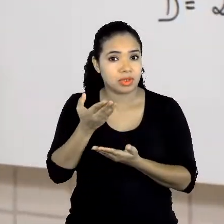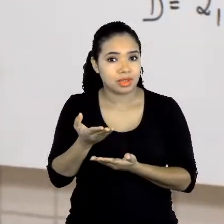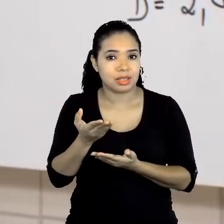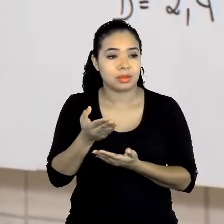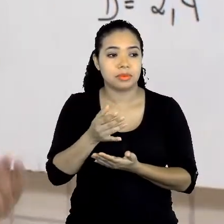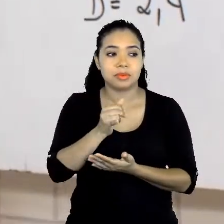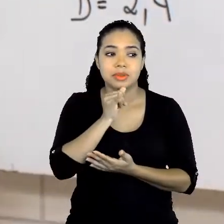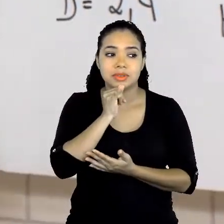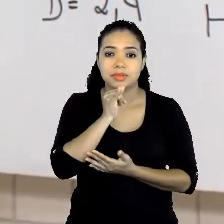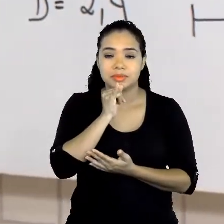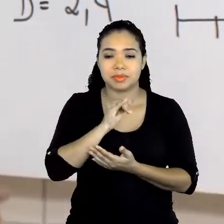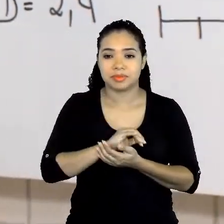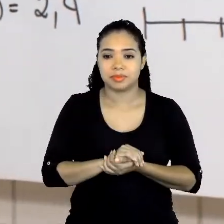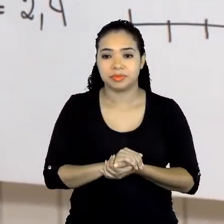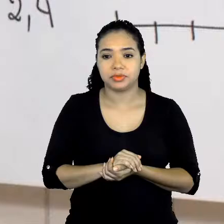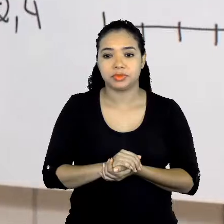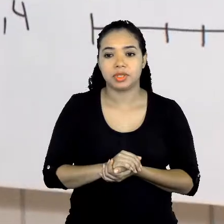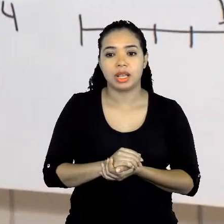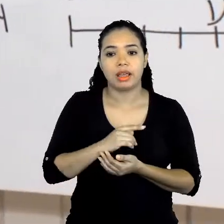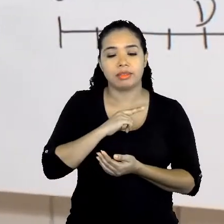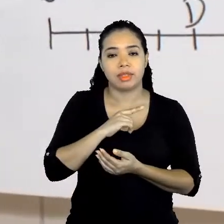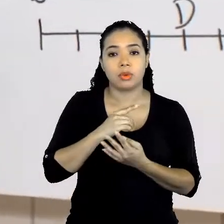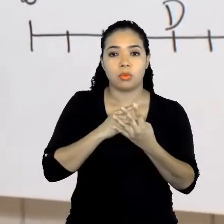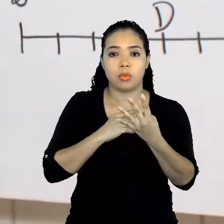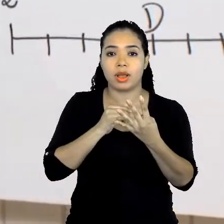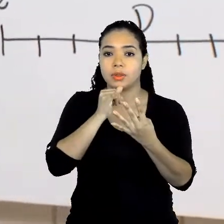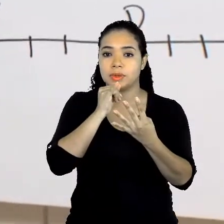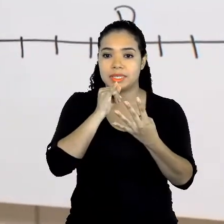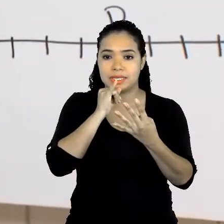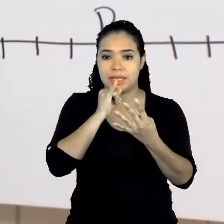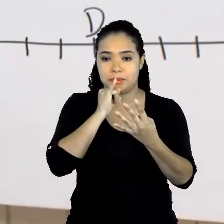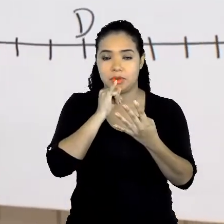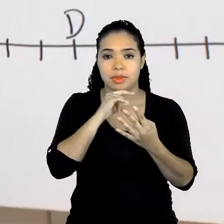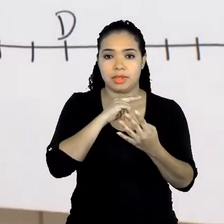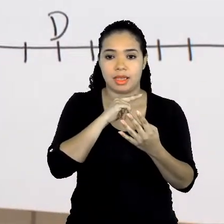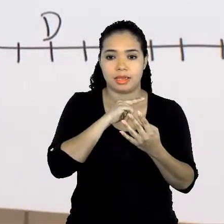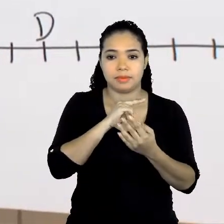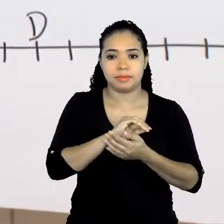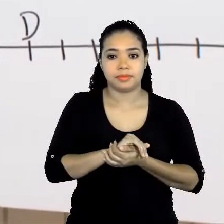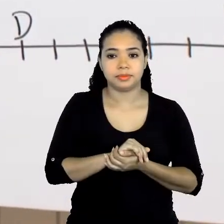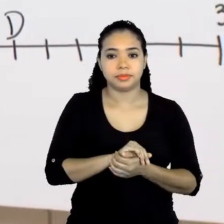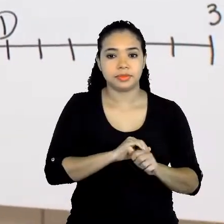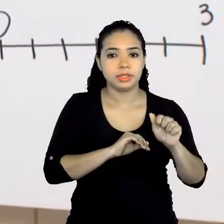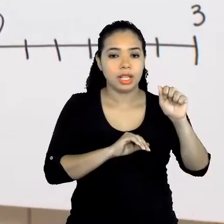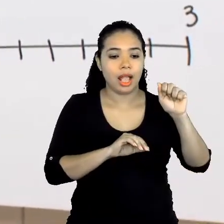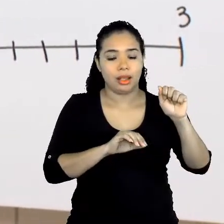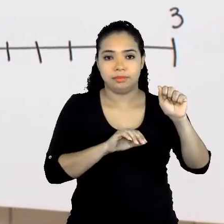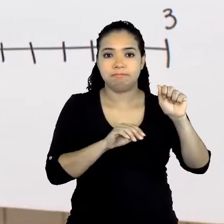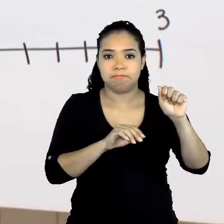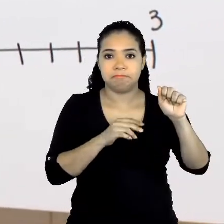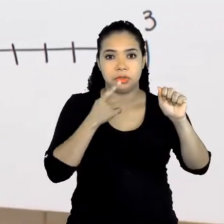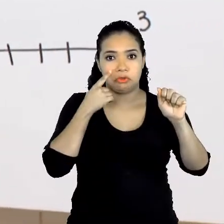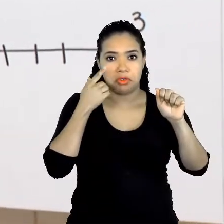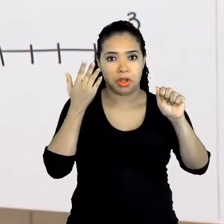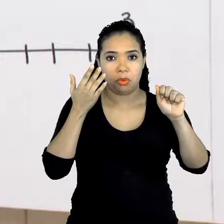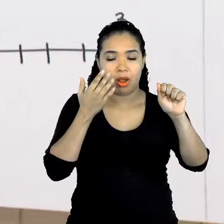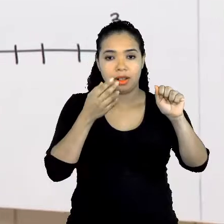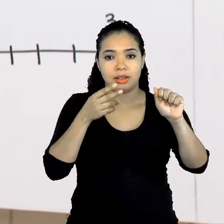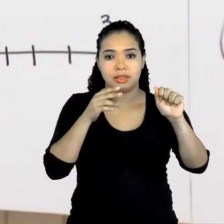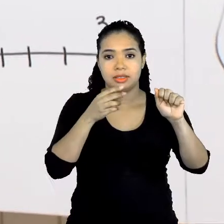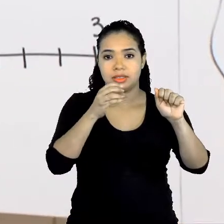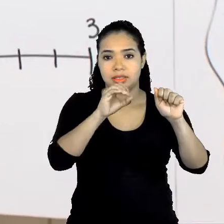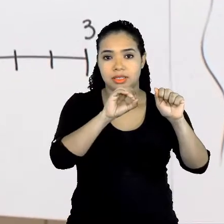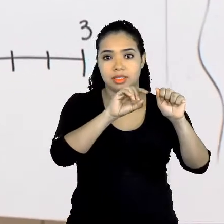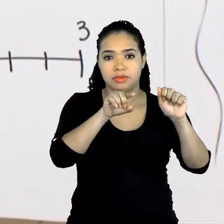o exemplo que eu trouxe. Eu trouxe 4 exemplos para nós. Nós temos aqui esse número. Já vamos relembrar como que eu leio?